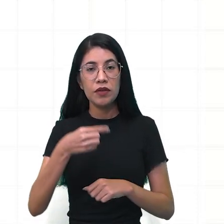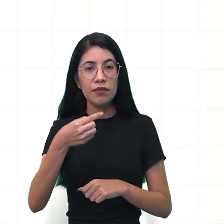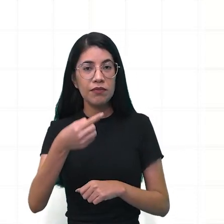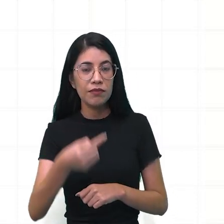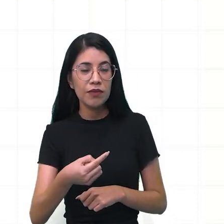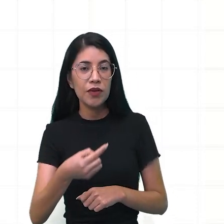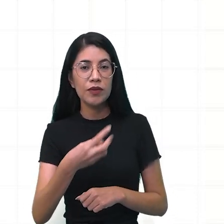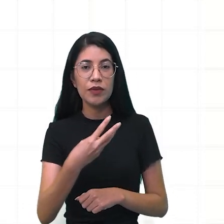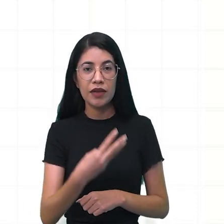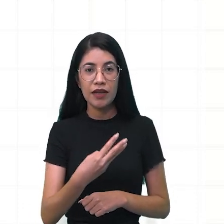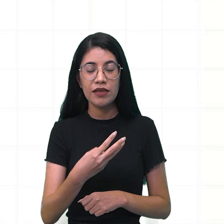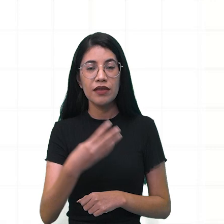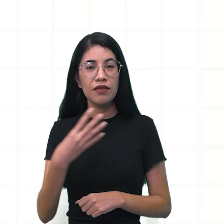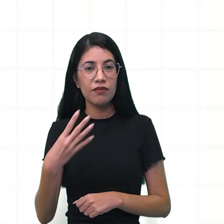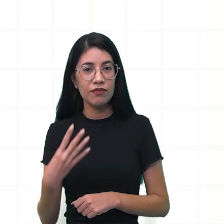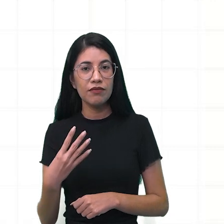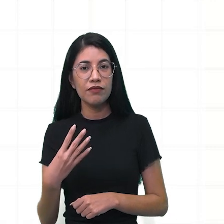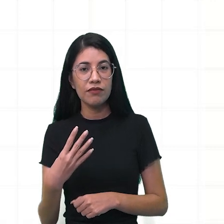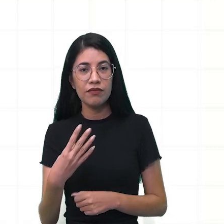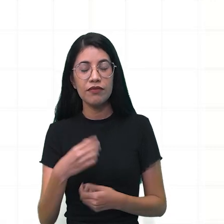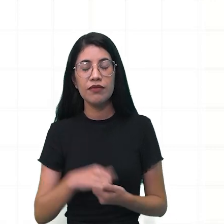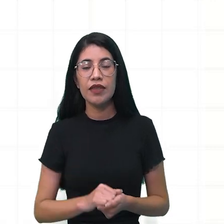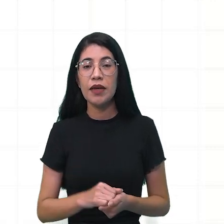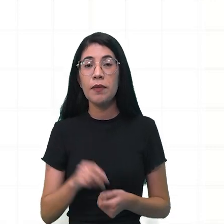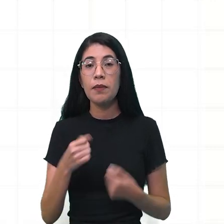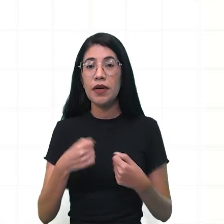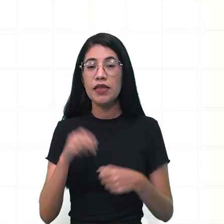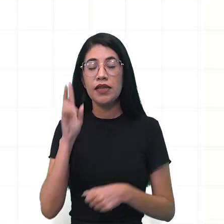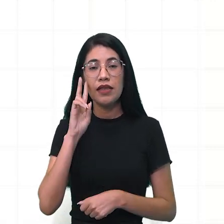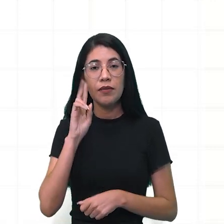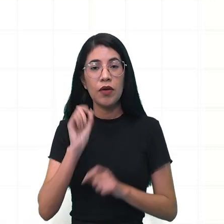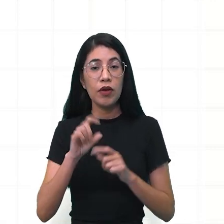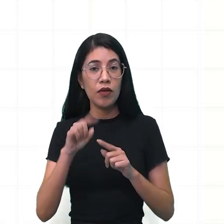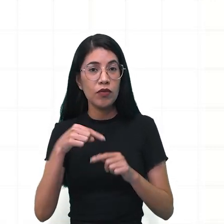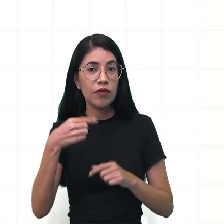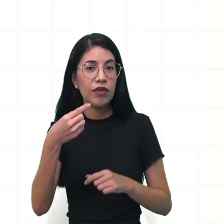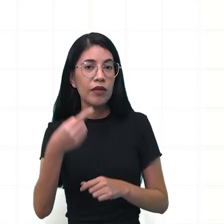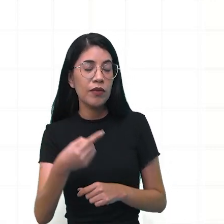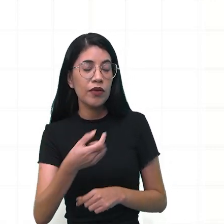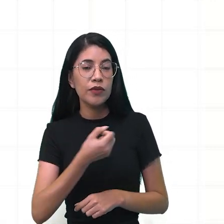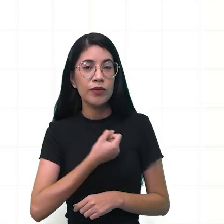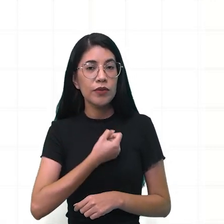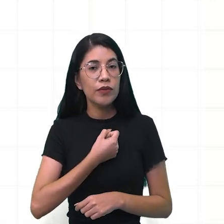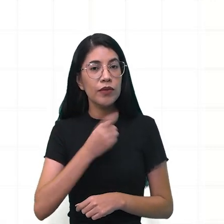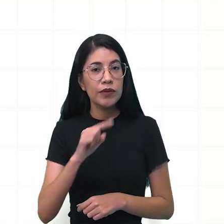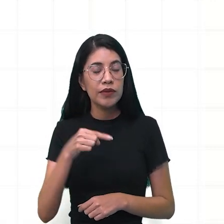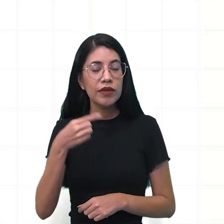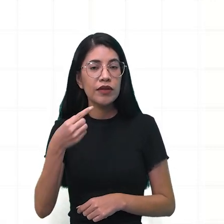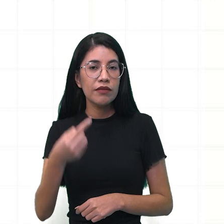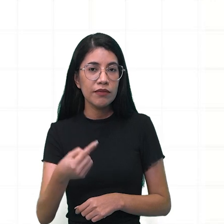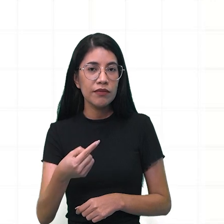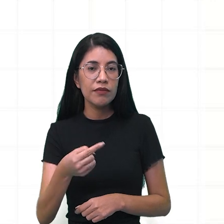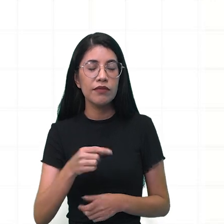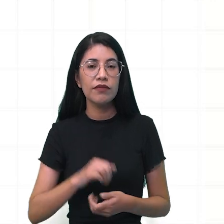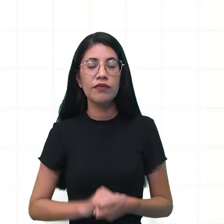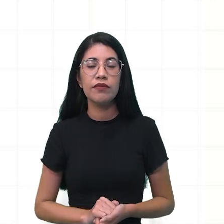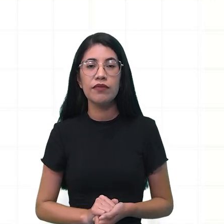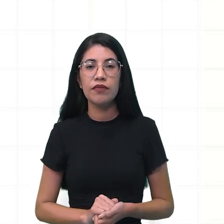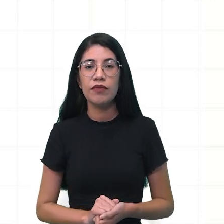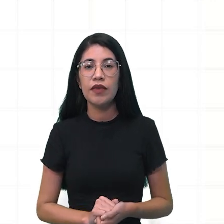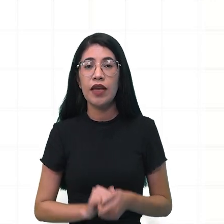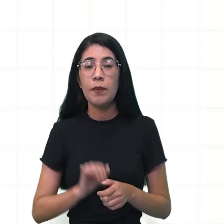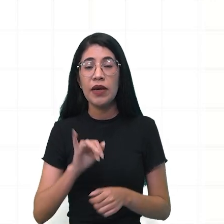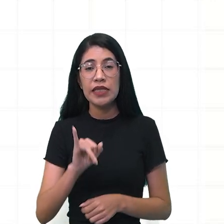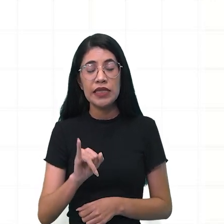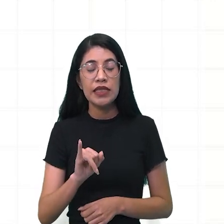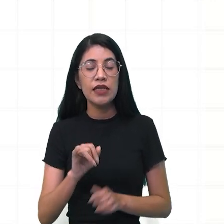de 3 é o 4, tá? Lembra, sucessor, o que sucede, o que vem depois. Quando o número